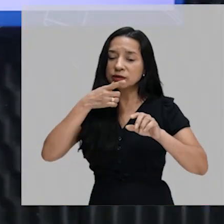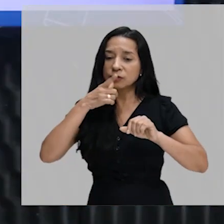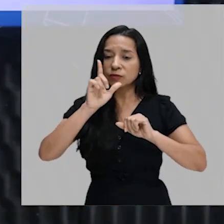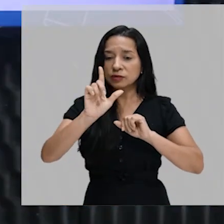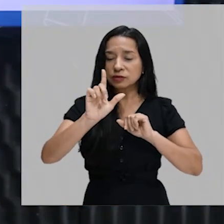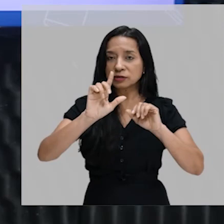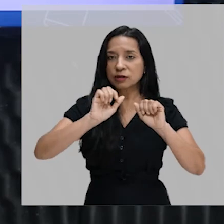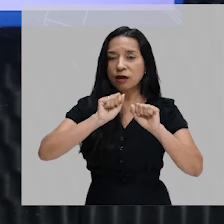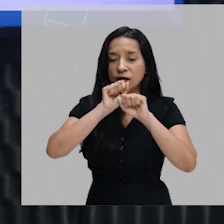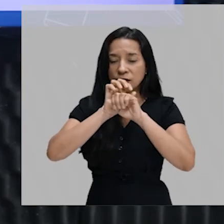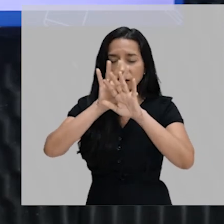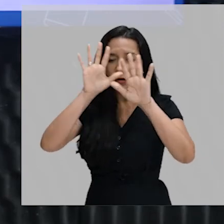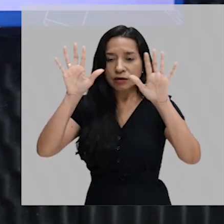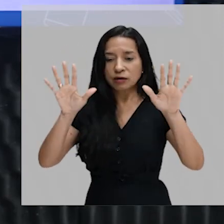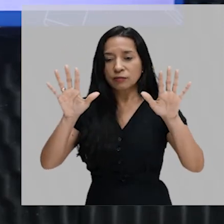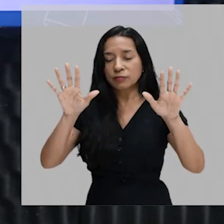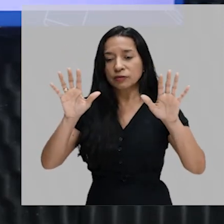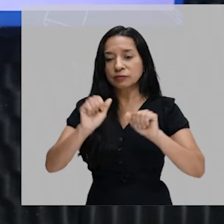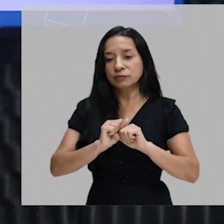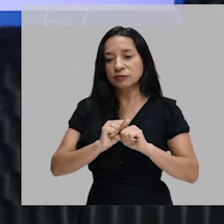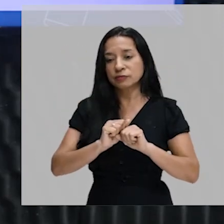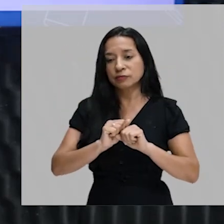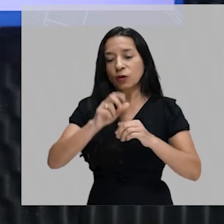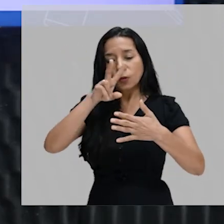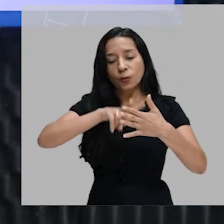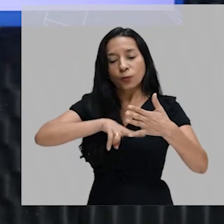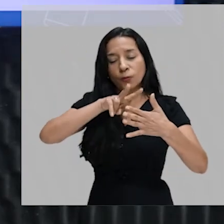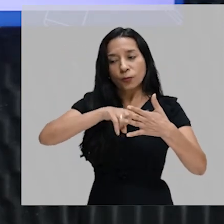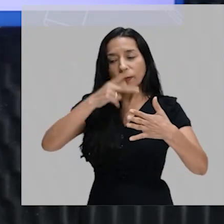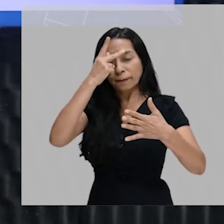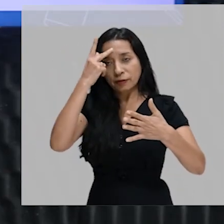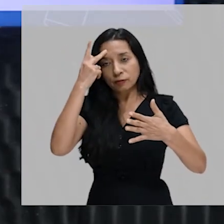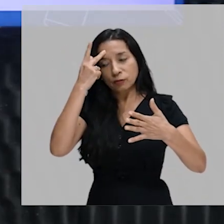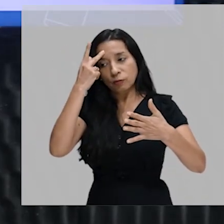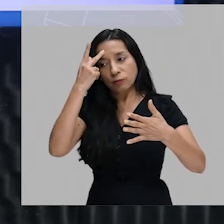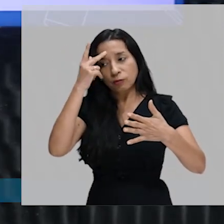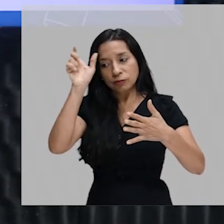mais ampla o leitor que vai fazer,